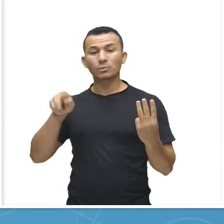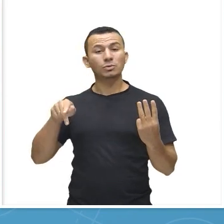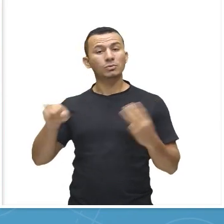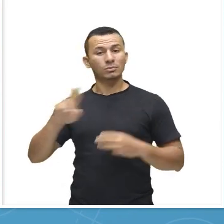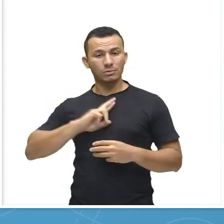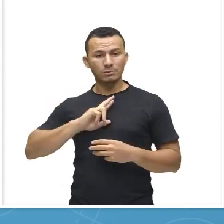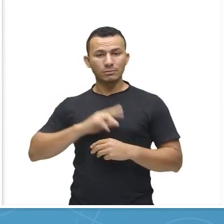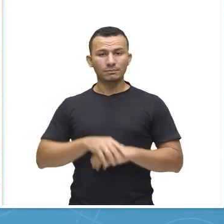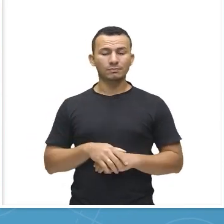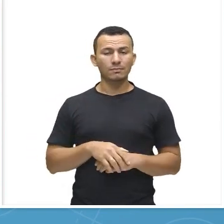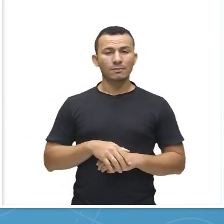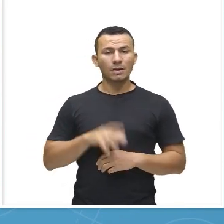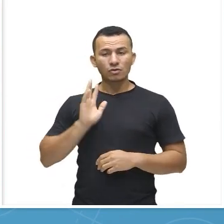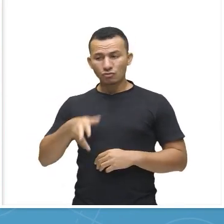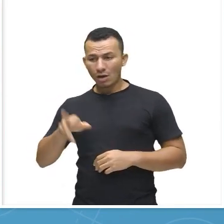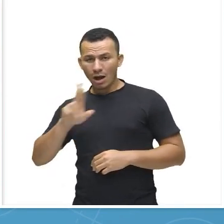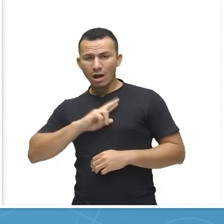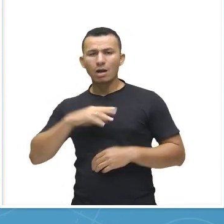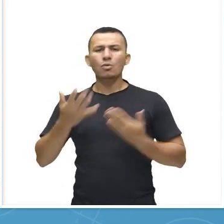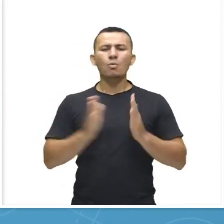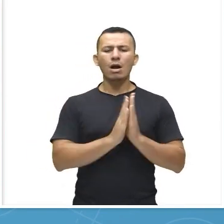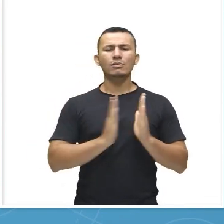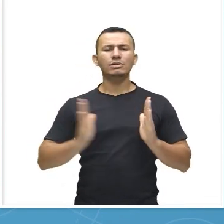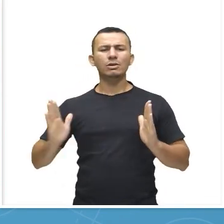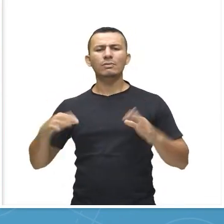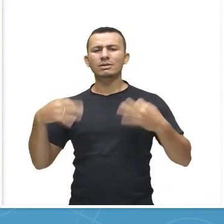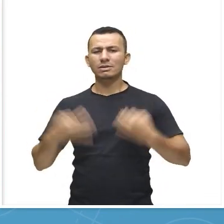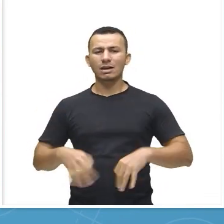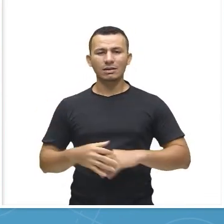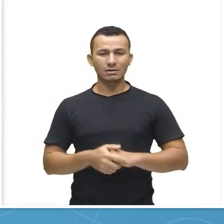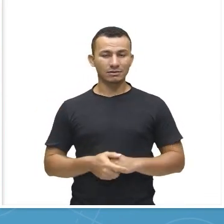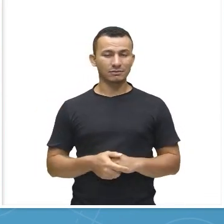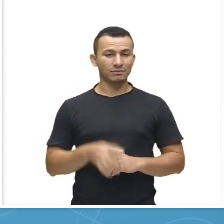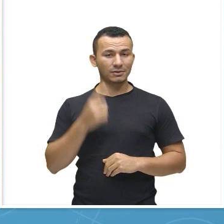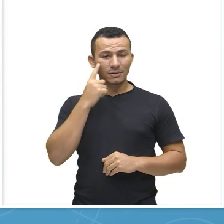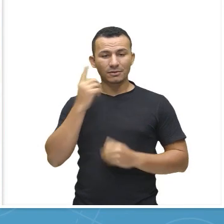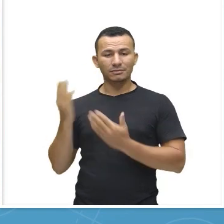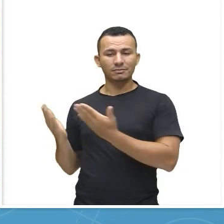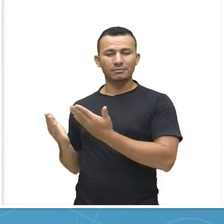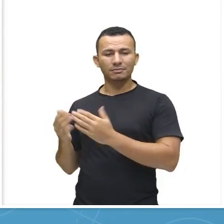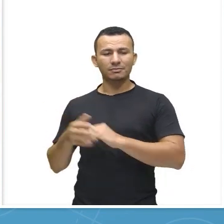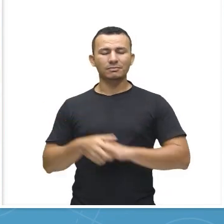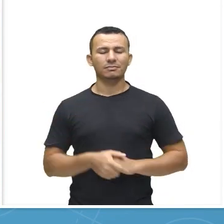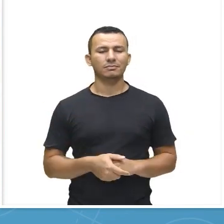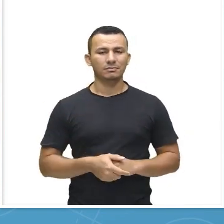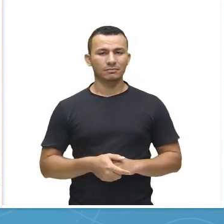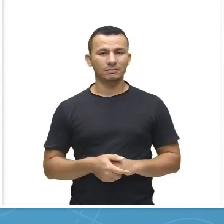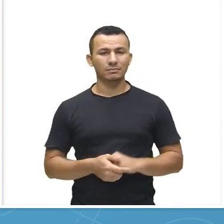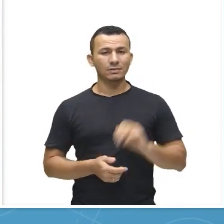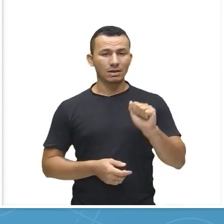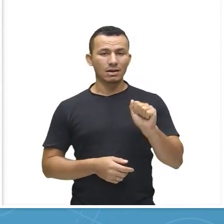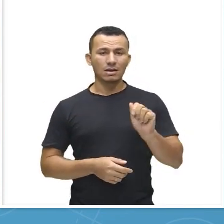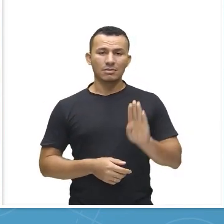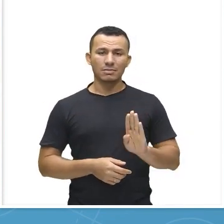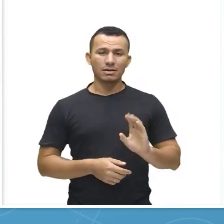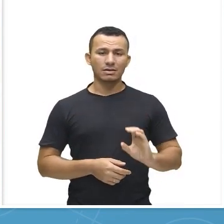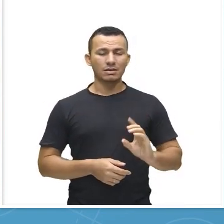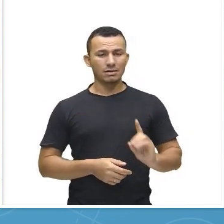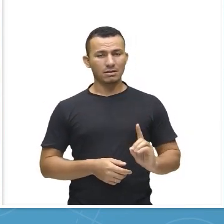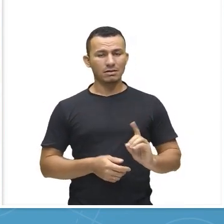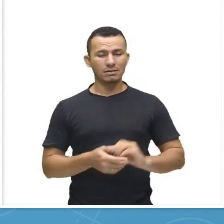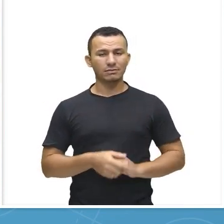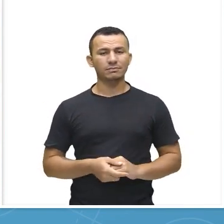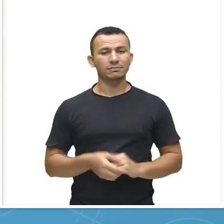Você marcou, qual é a sequência correta? Tá bom? Qual é a sequência correta? A, B, C ou D?